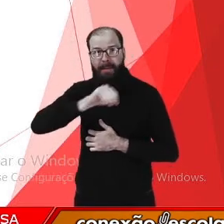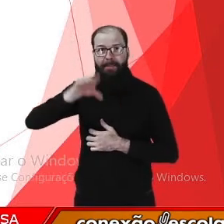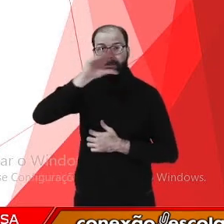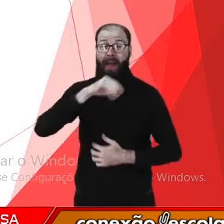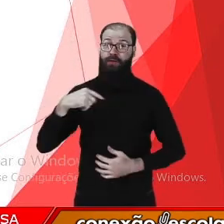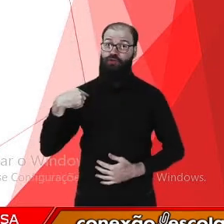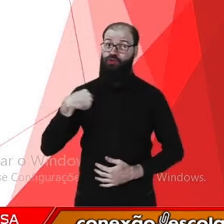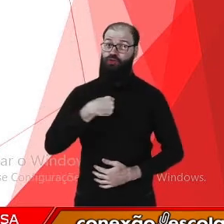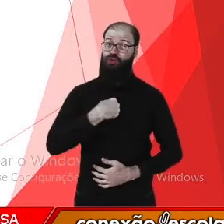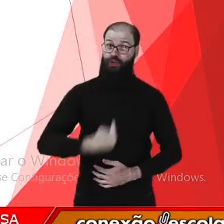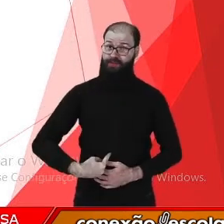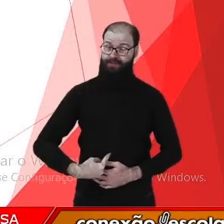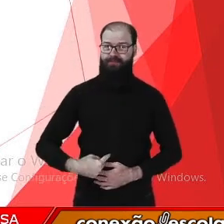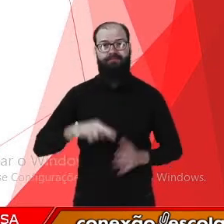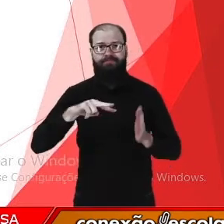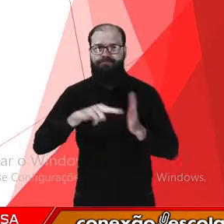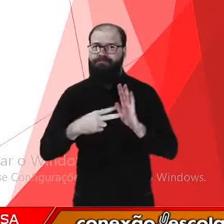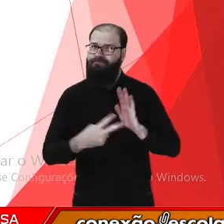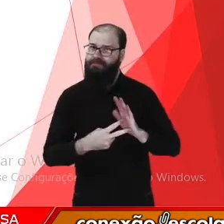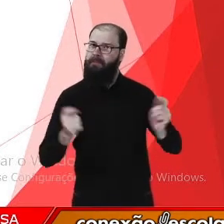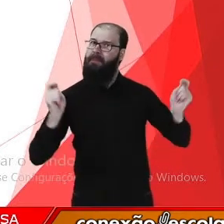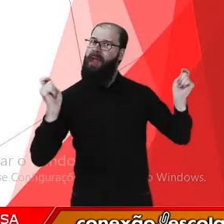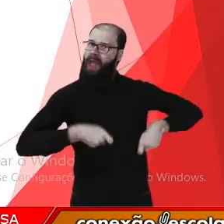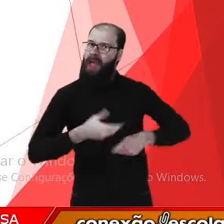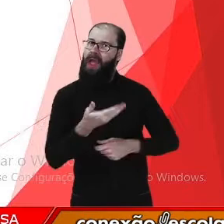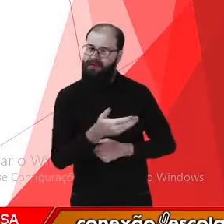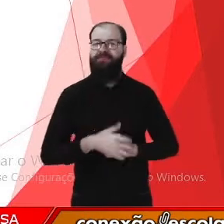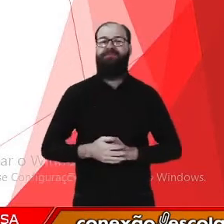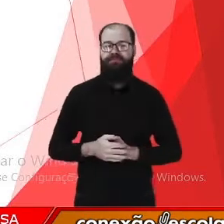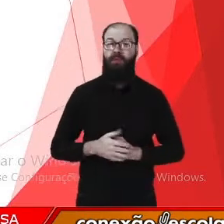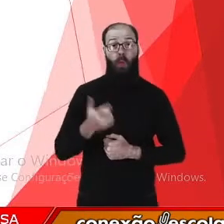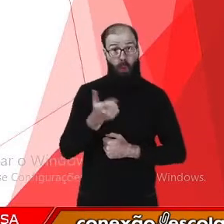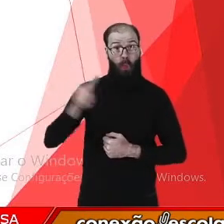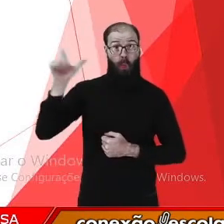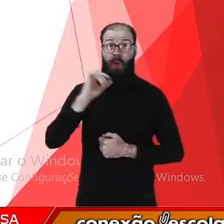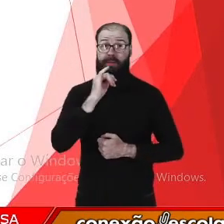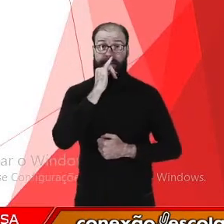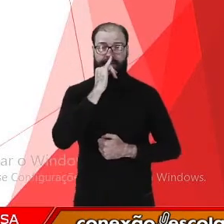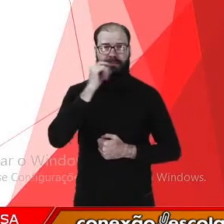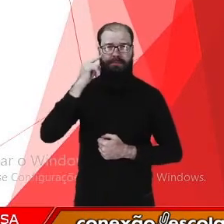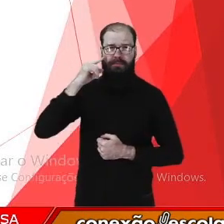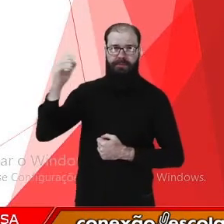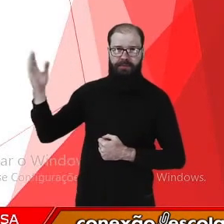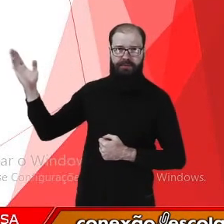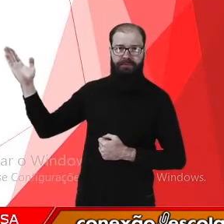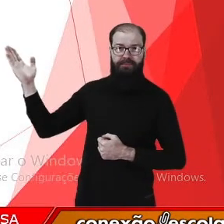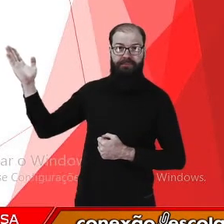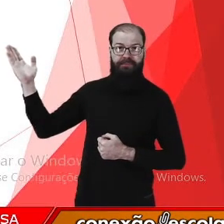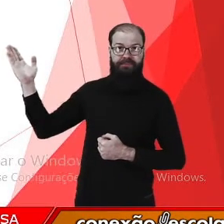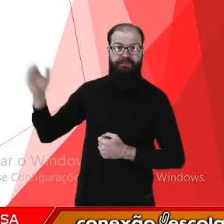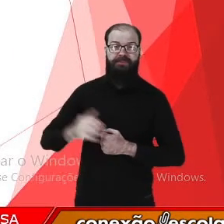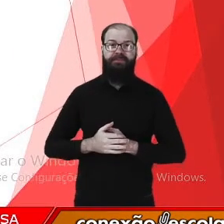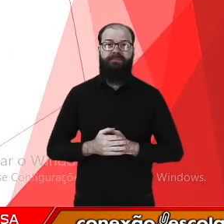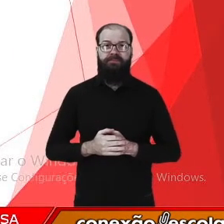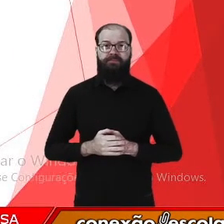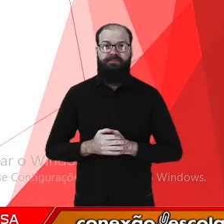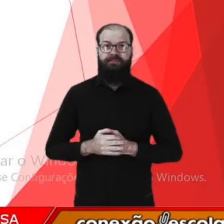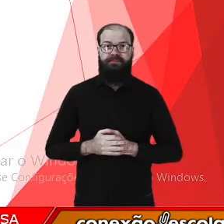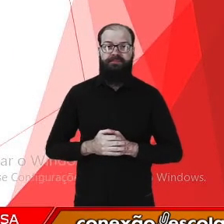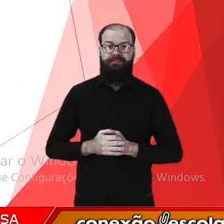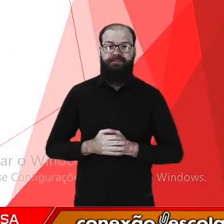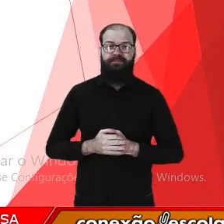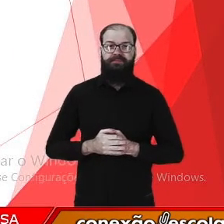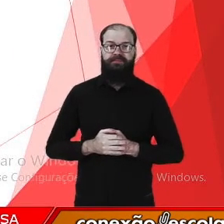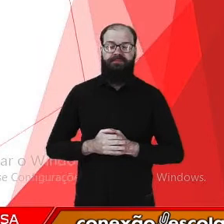uma capacidade, certo? Outro exemplo, por exemplo, né? You can travel. You